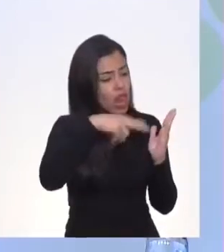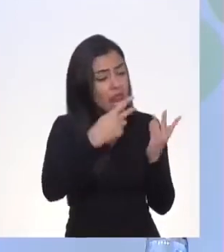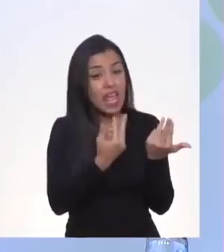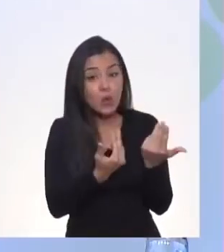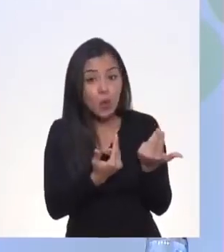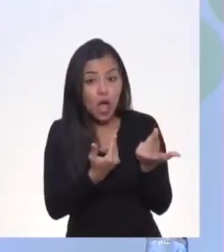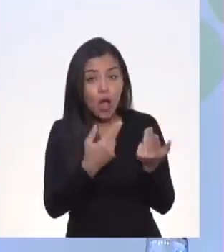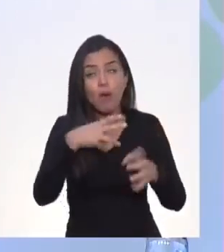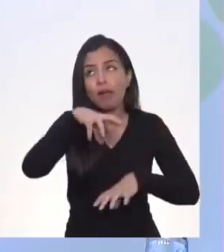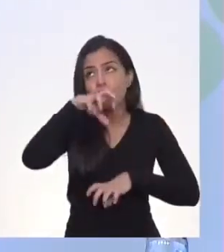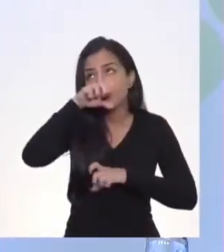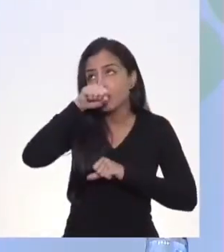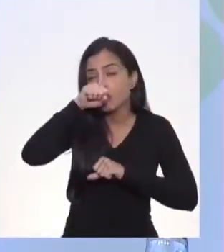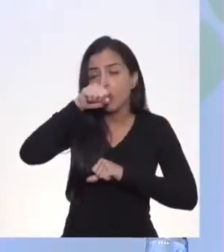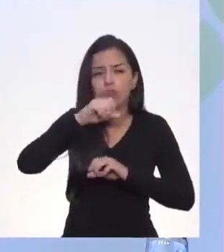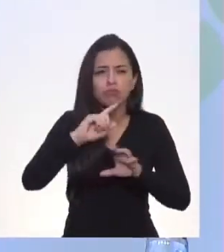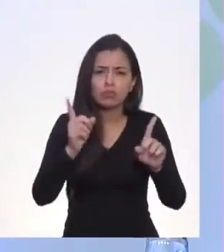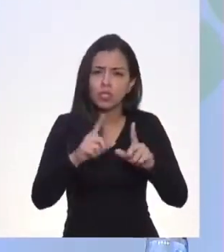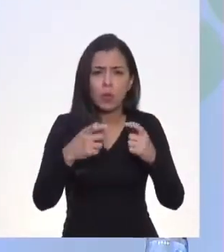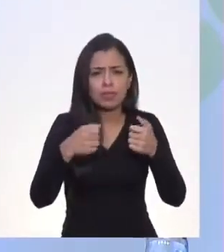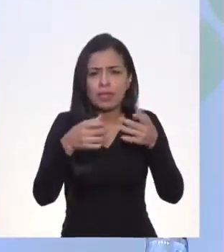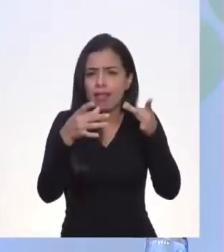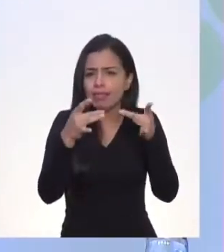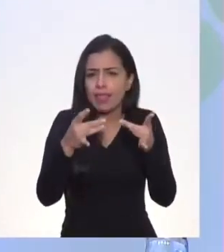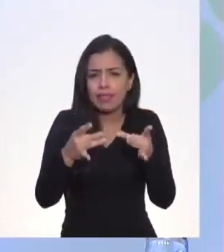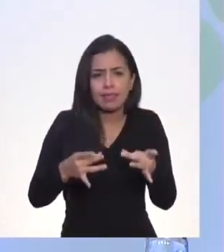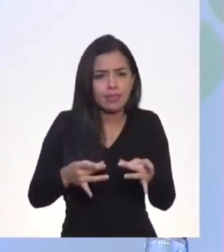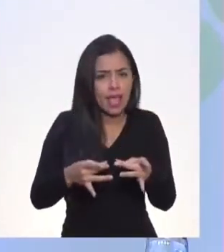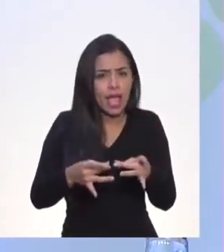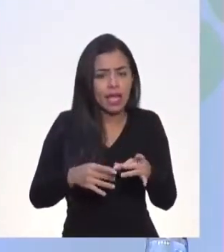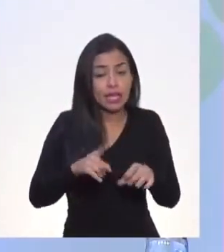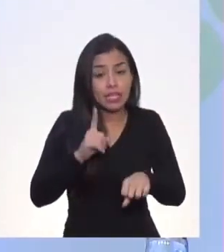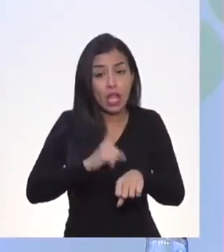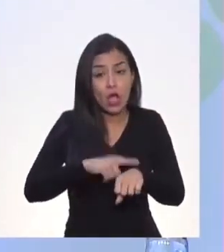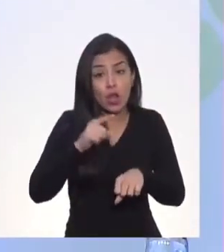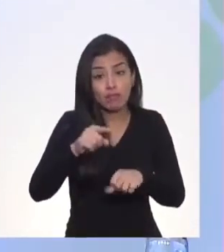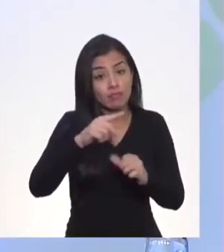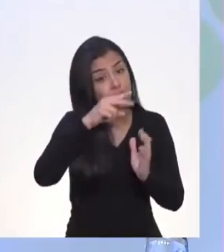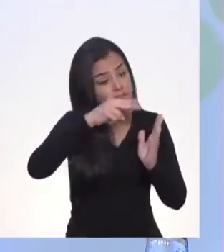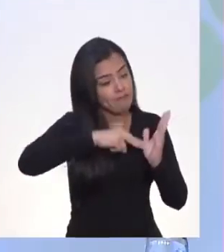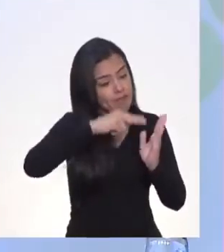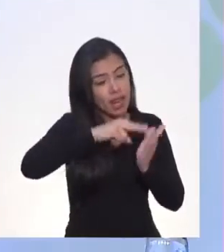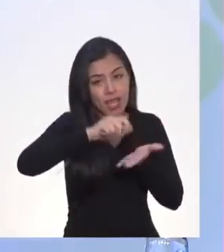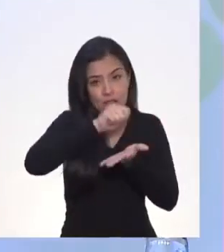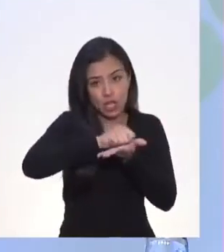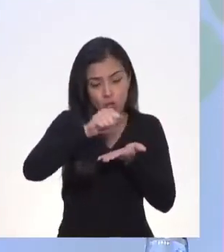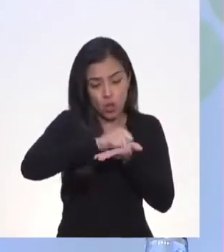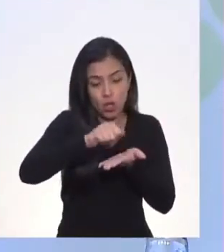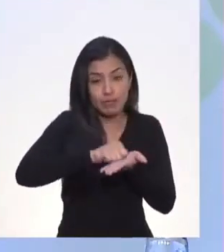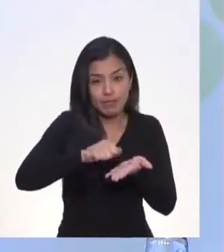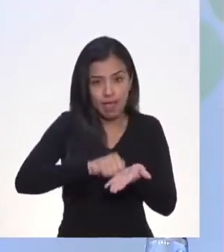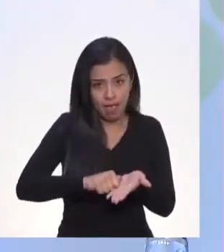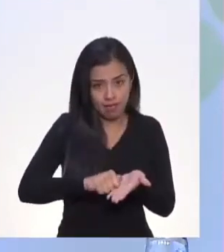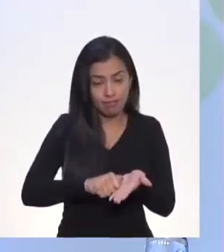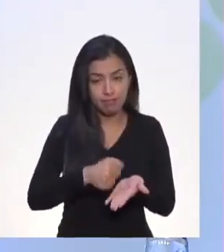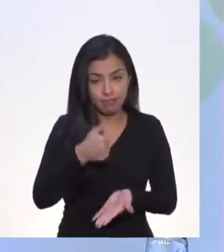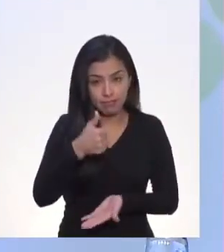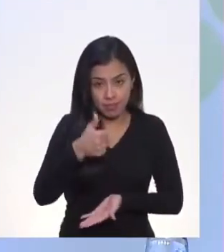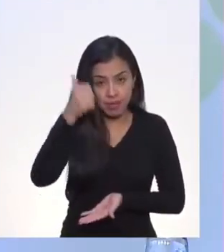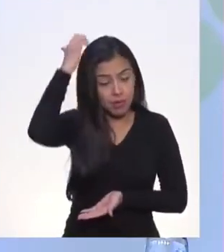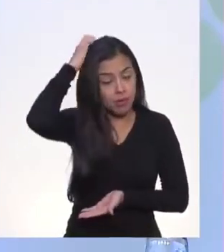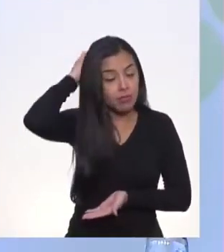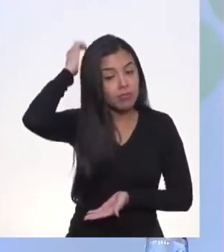mais profundo aqui. Não, esses detalhes não entram quando vocês forem fazer a parte das anotações. Então, continuando falando aí sobre